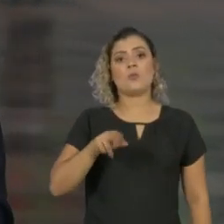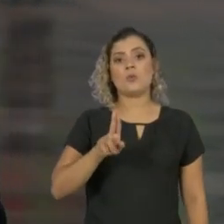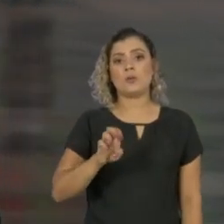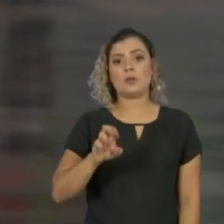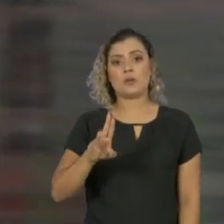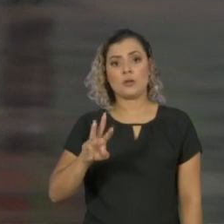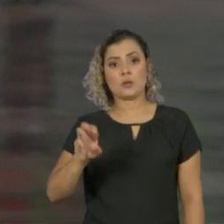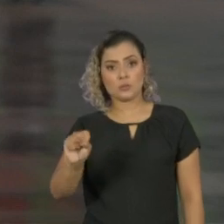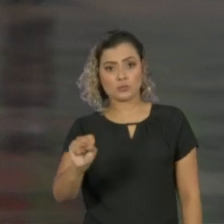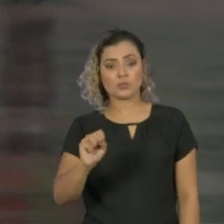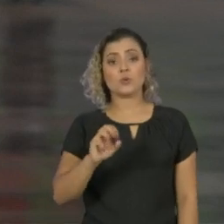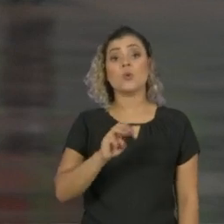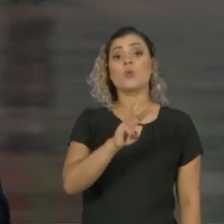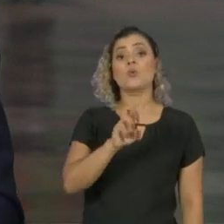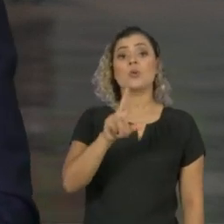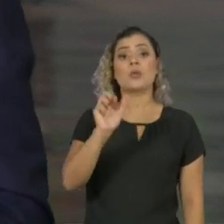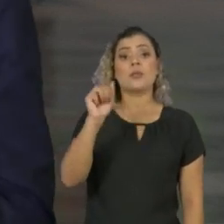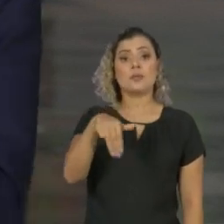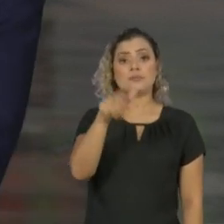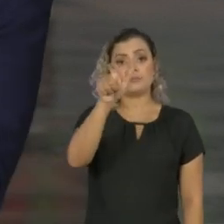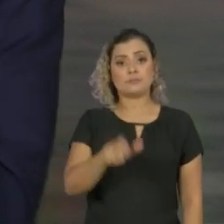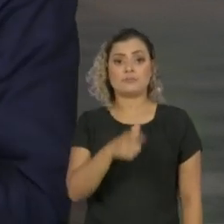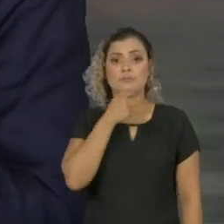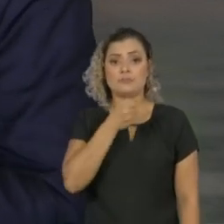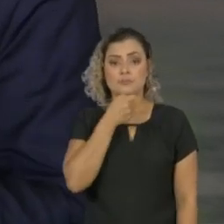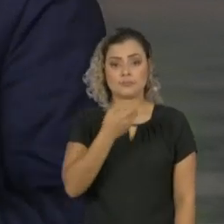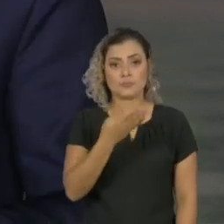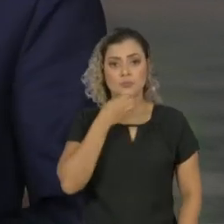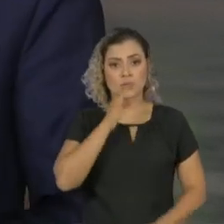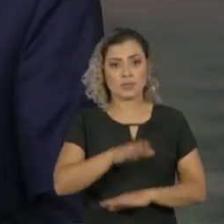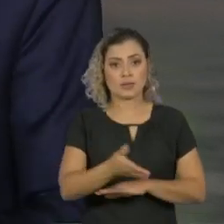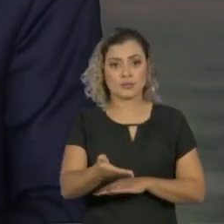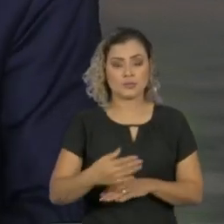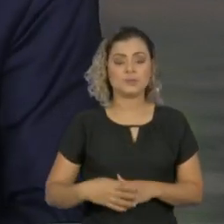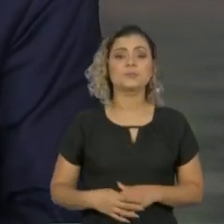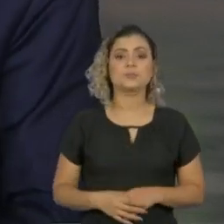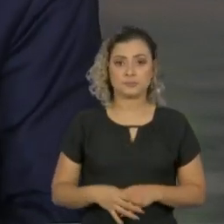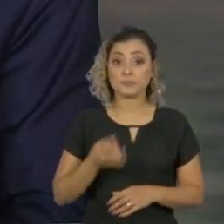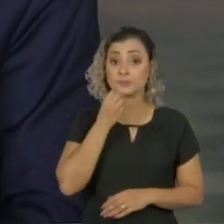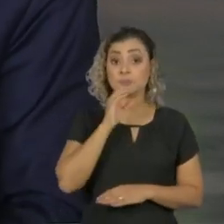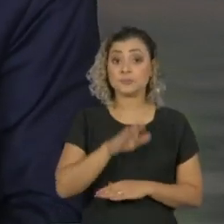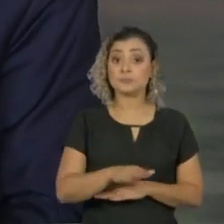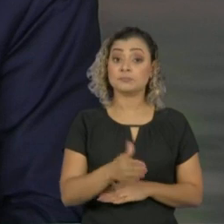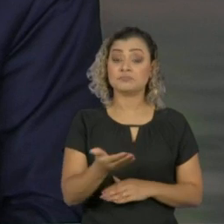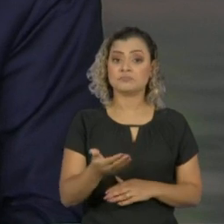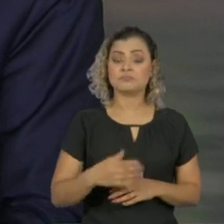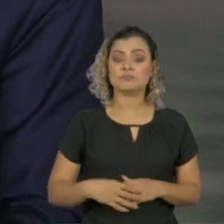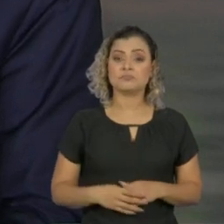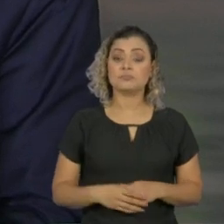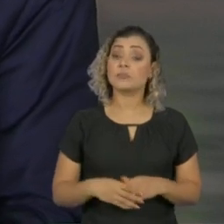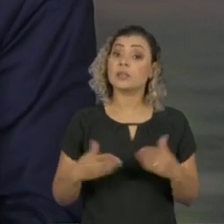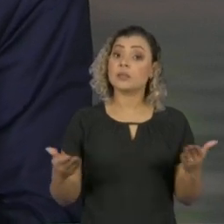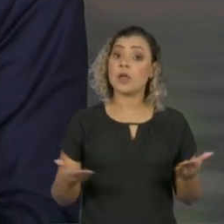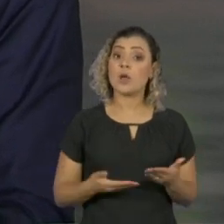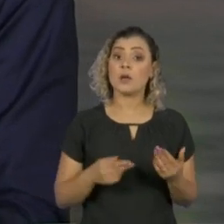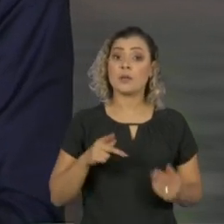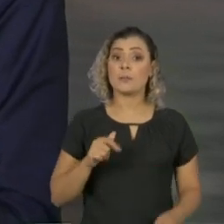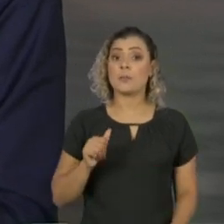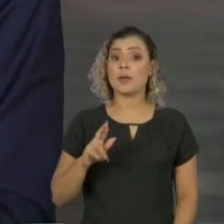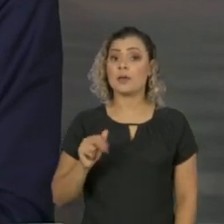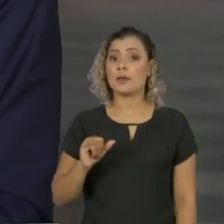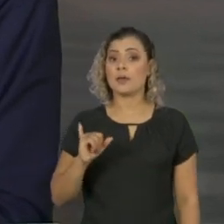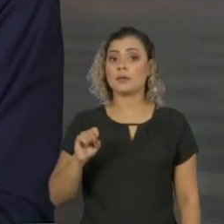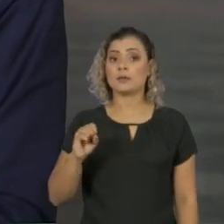William Cury. William, sua pergunta, por favor. Boa tarde. Boa tarde, tudo bem? Bom, a unidade do Paraíso do Hospital